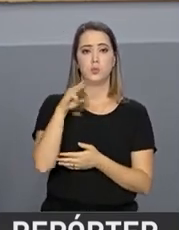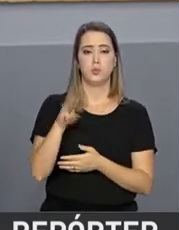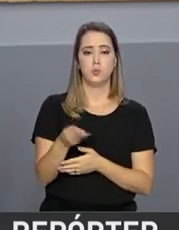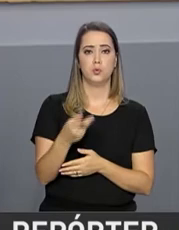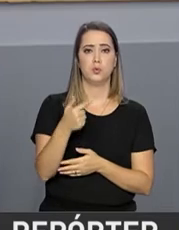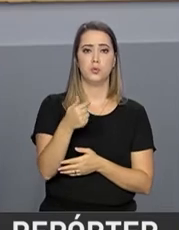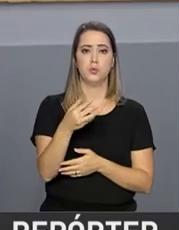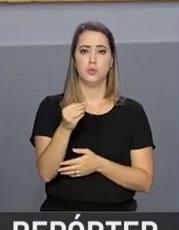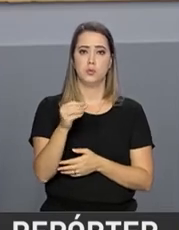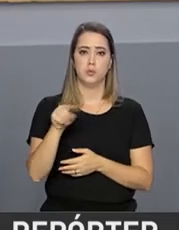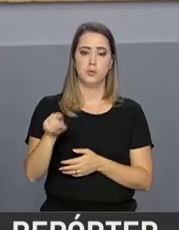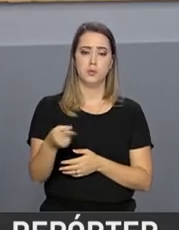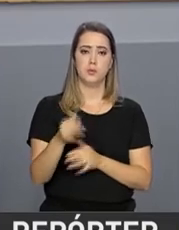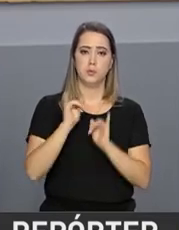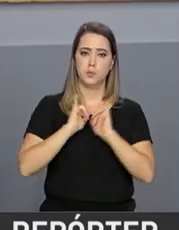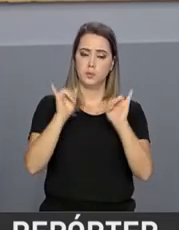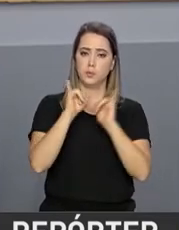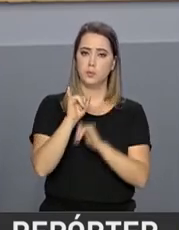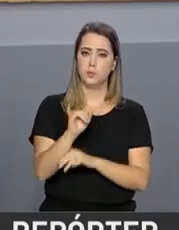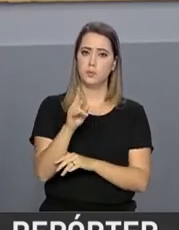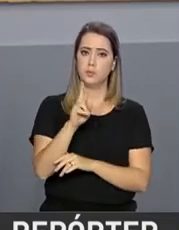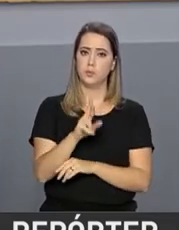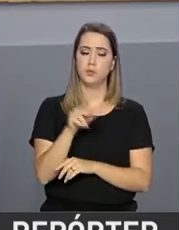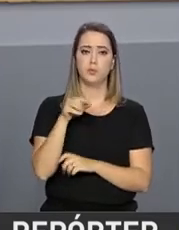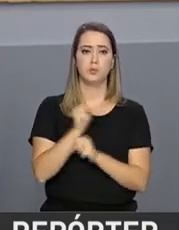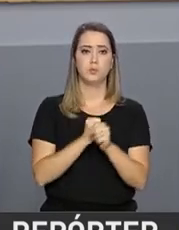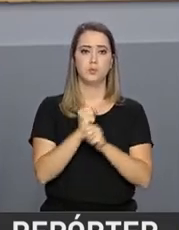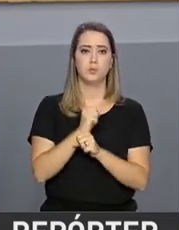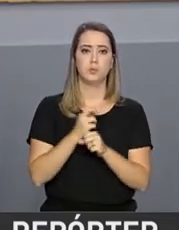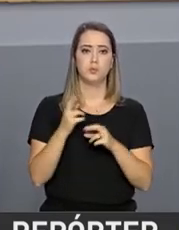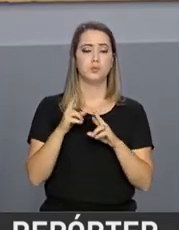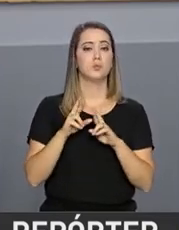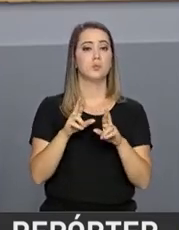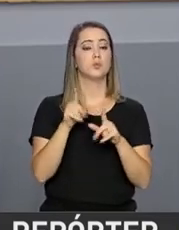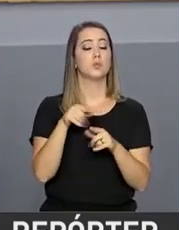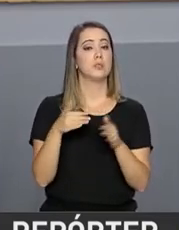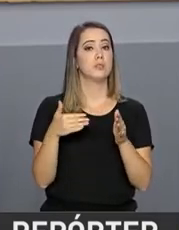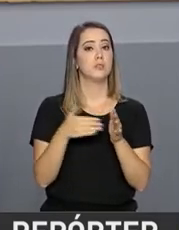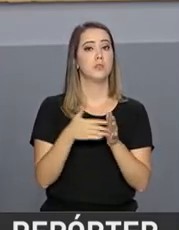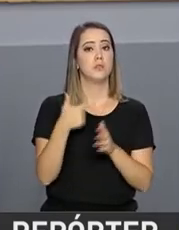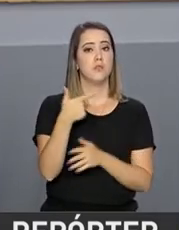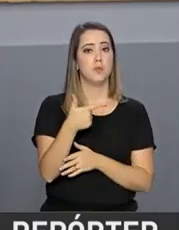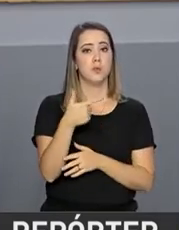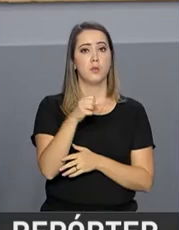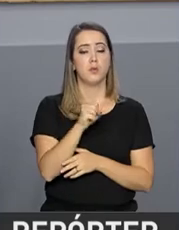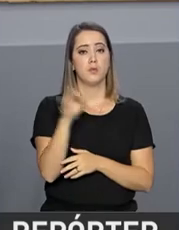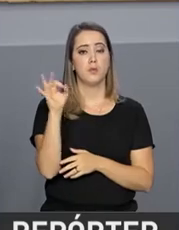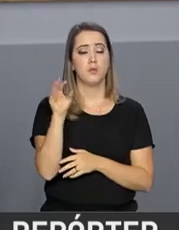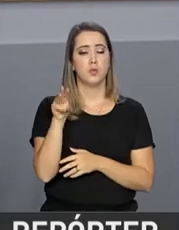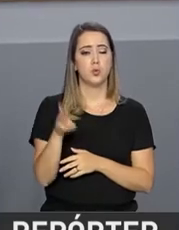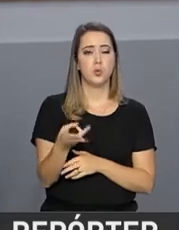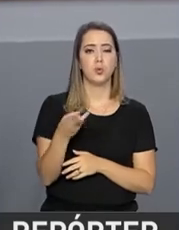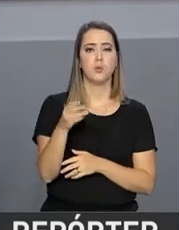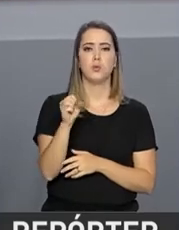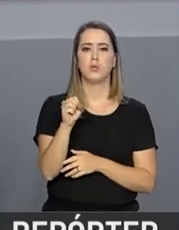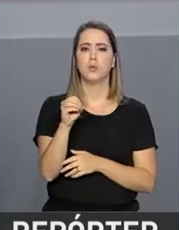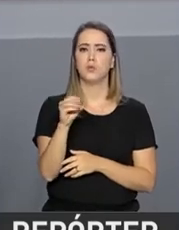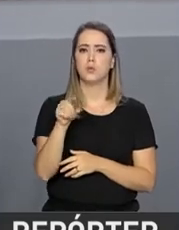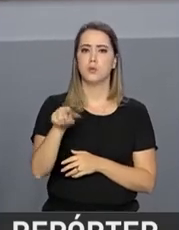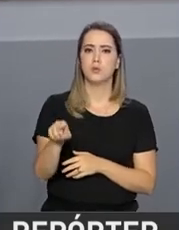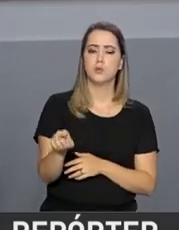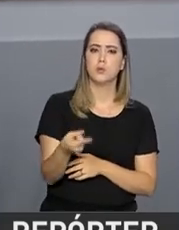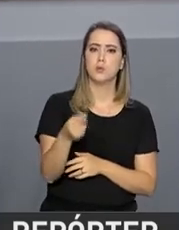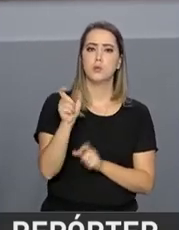milhão e 700 mil declarações de imposto de renda deste ano a expectativa é de que 28 milhões e 800 mil